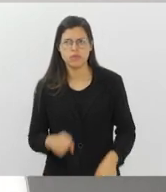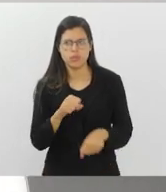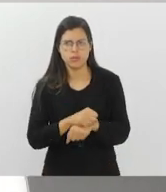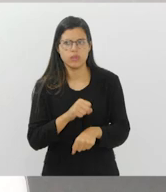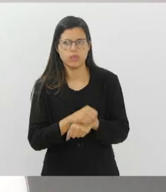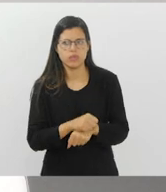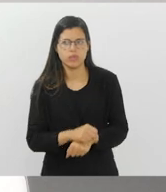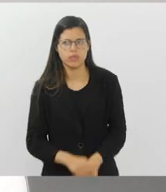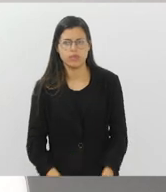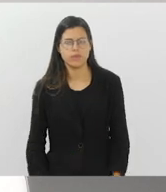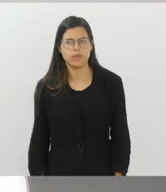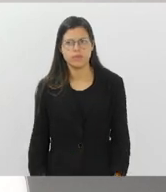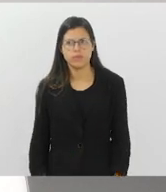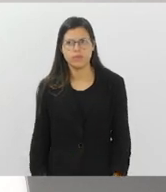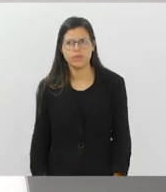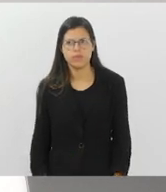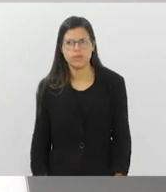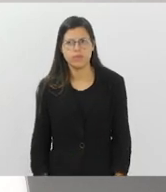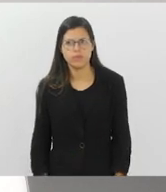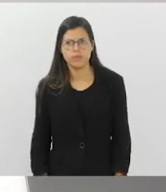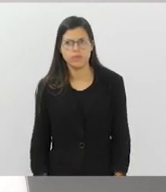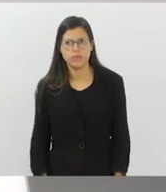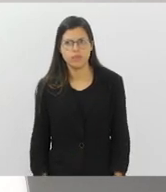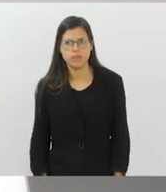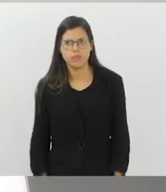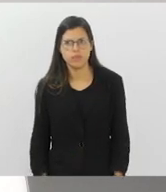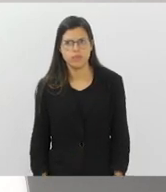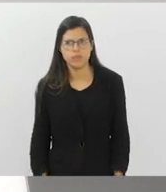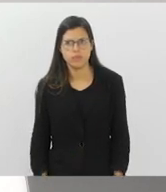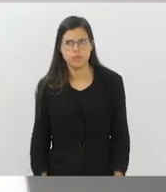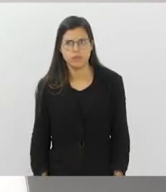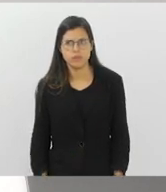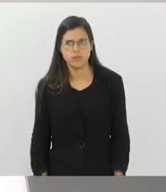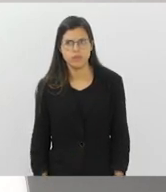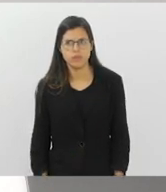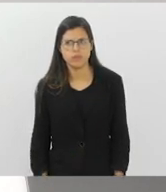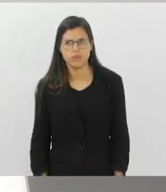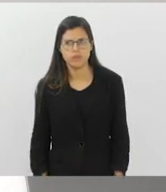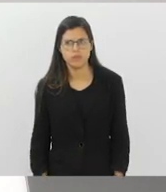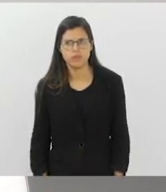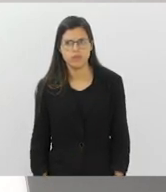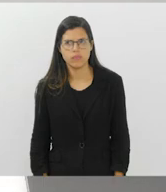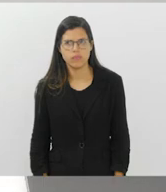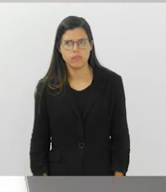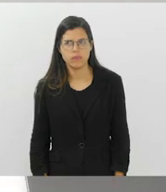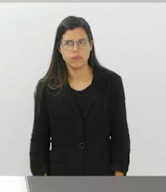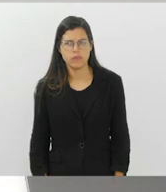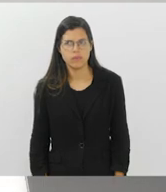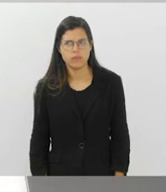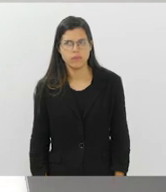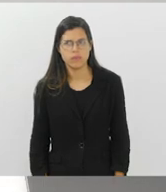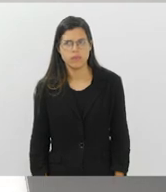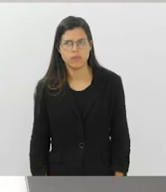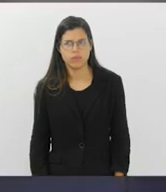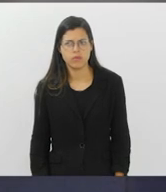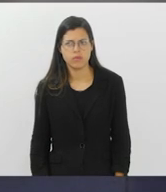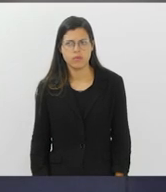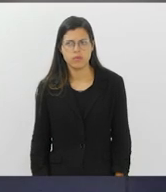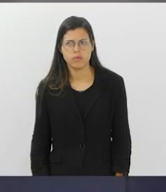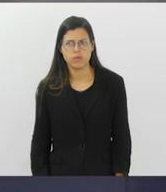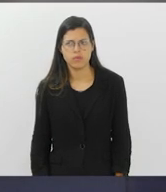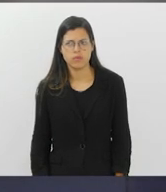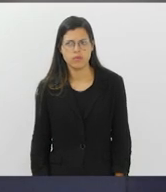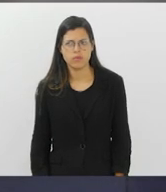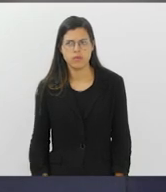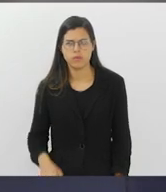responder. Ezequiel, você não tem... Você não. Ezequiel, por favor. Ezequiel, não, calma.